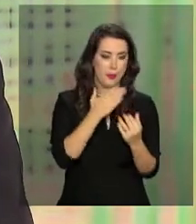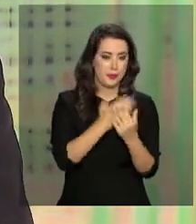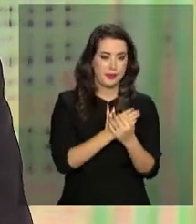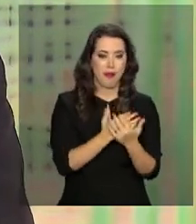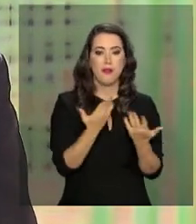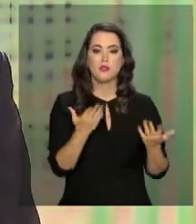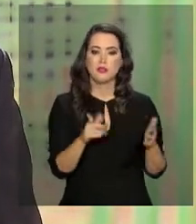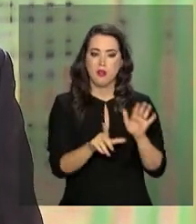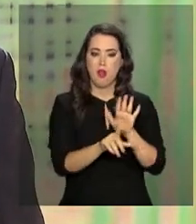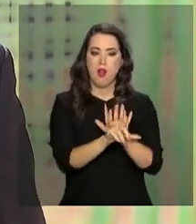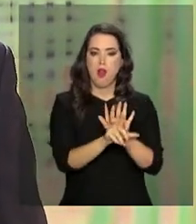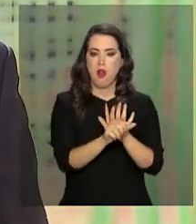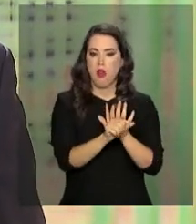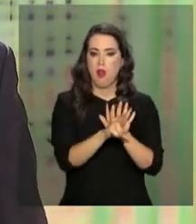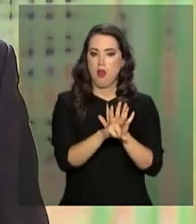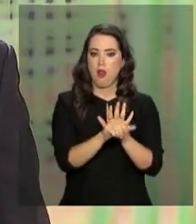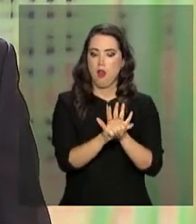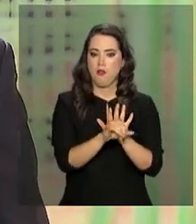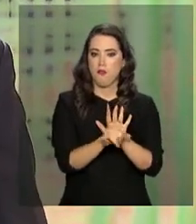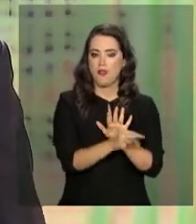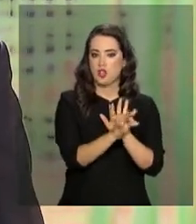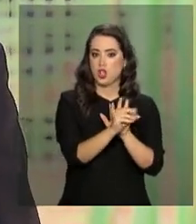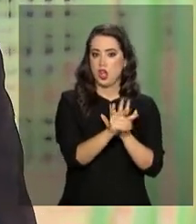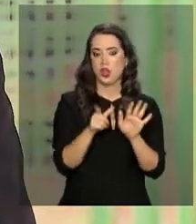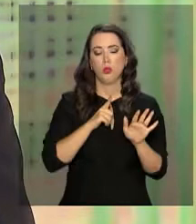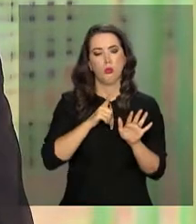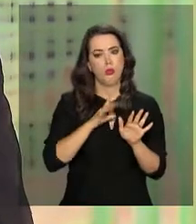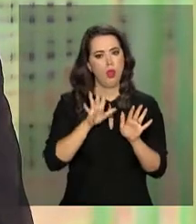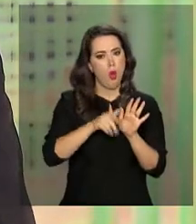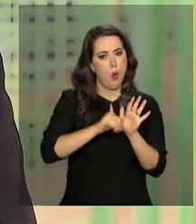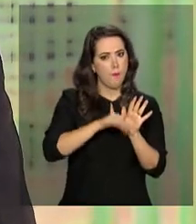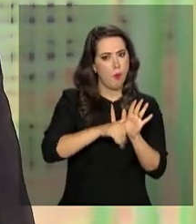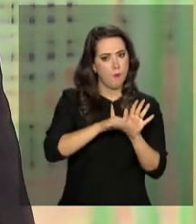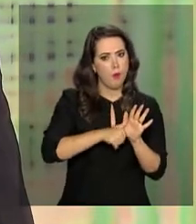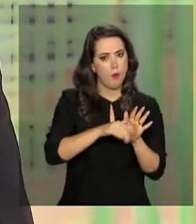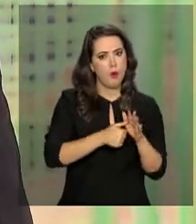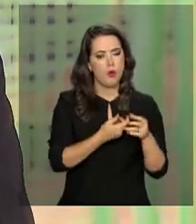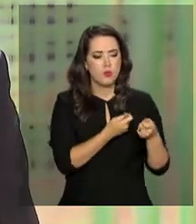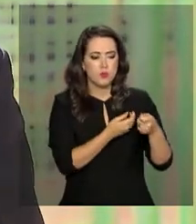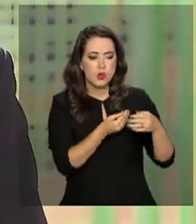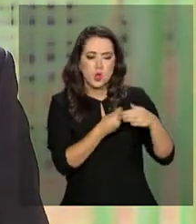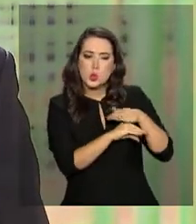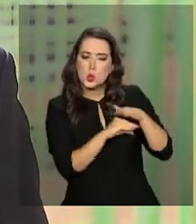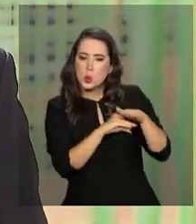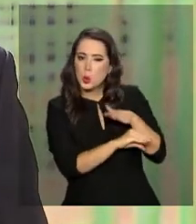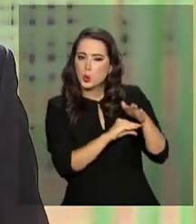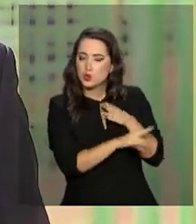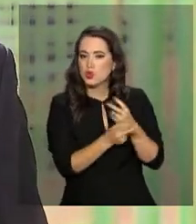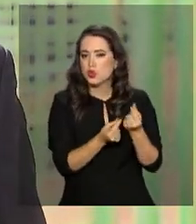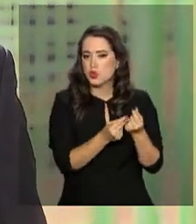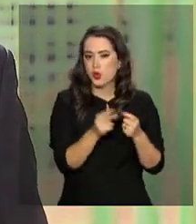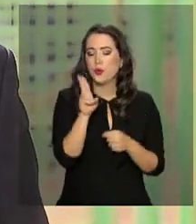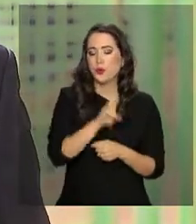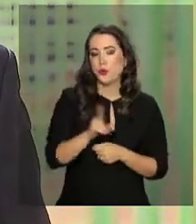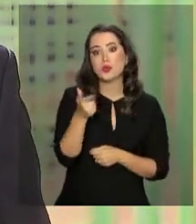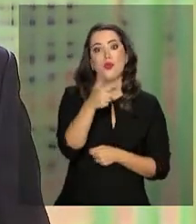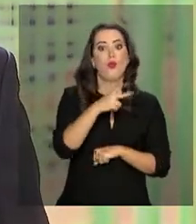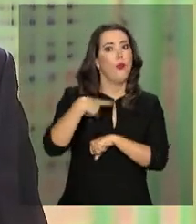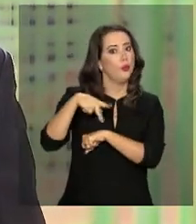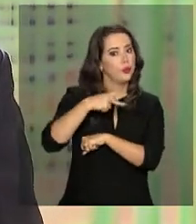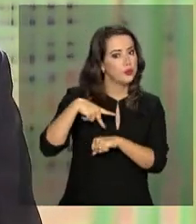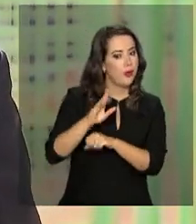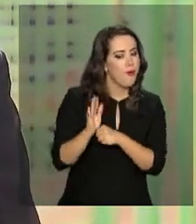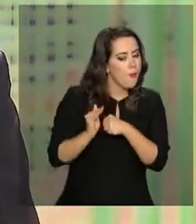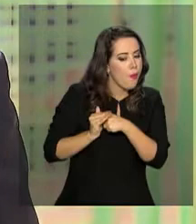quão como é comum a lavagem de dinheiro utilizando a países do exterior e essa é uma área estratégica